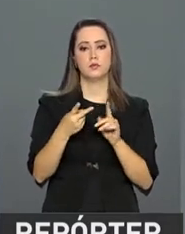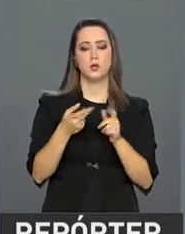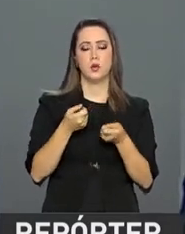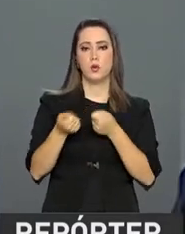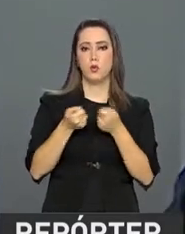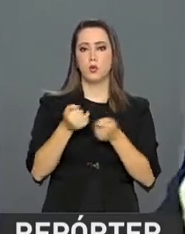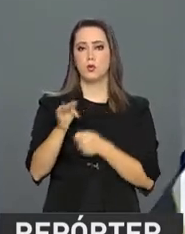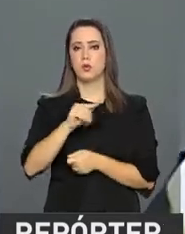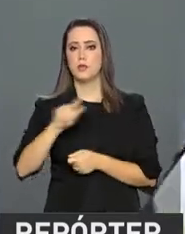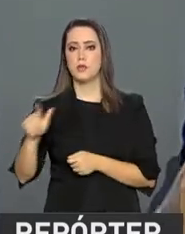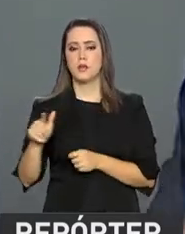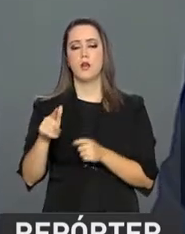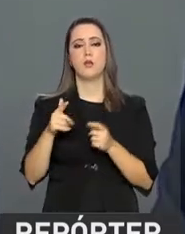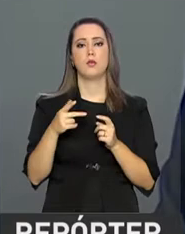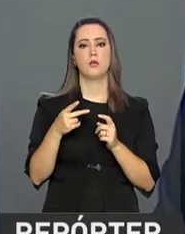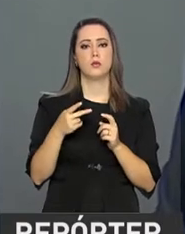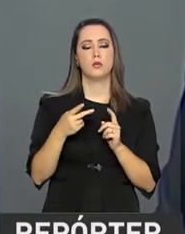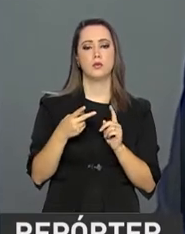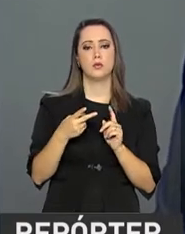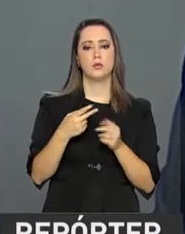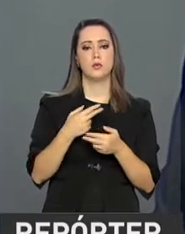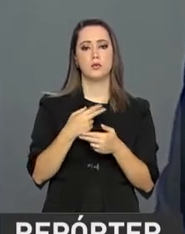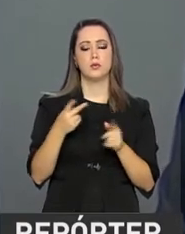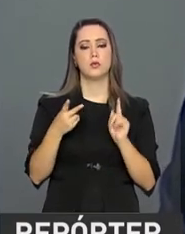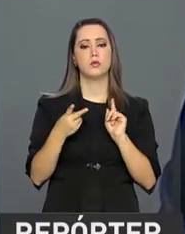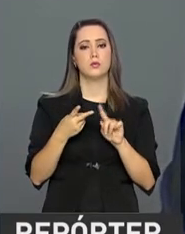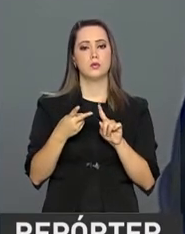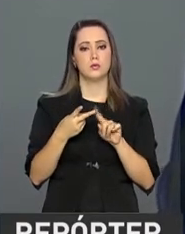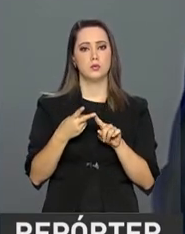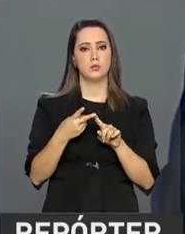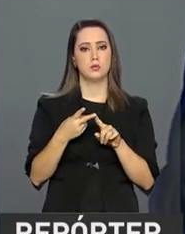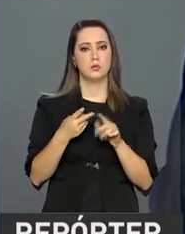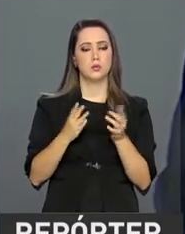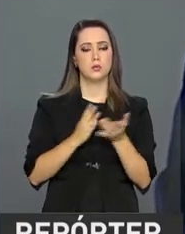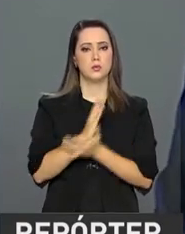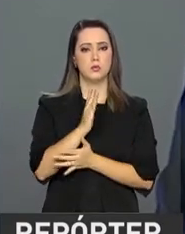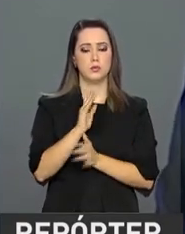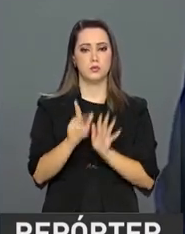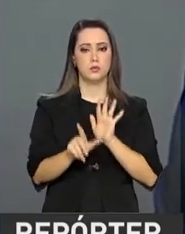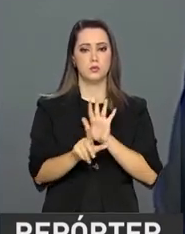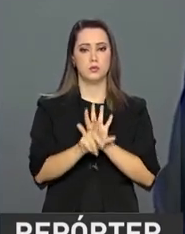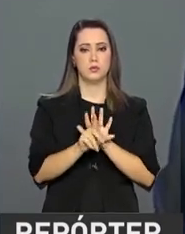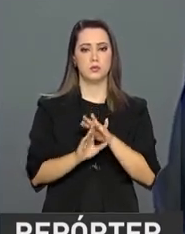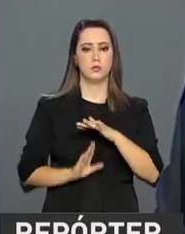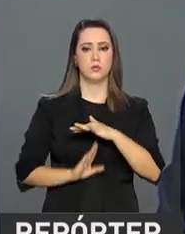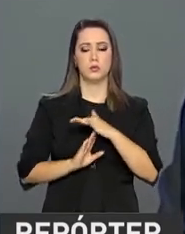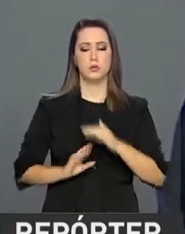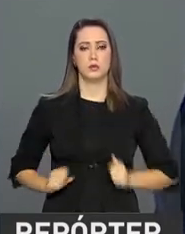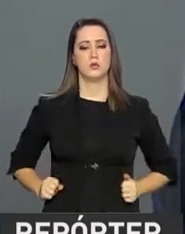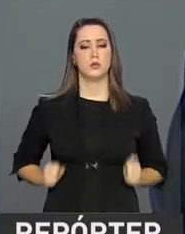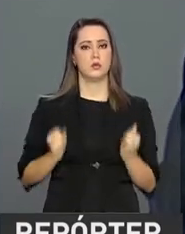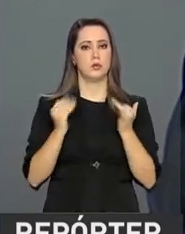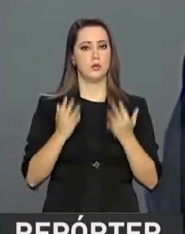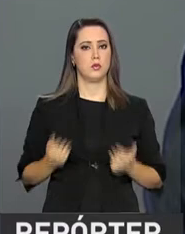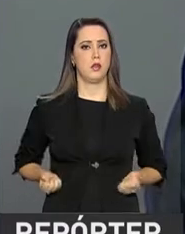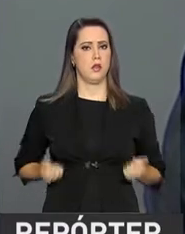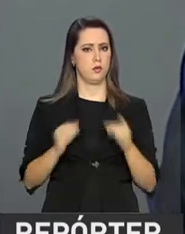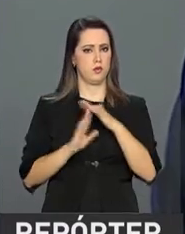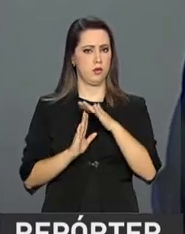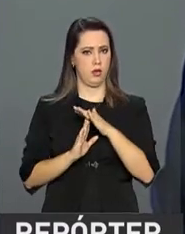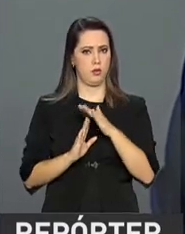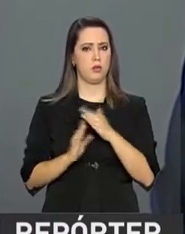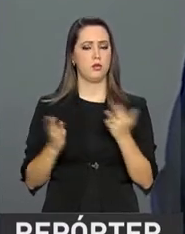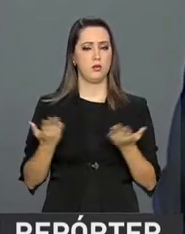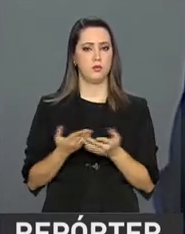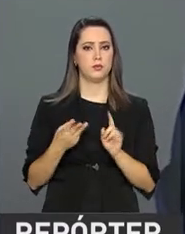controle fiscal produto da aprovação ano passado o tempo dos gastos produto da